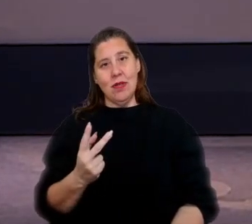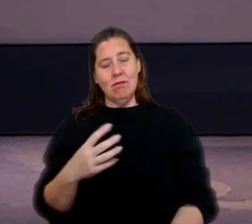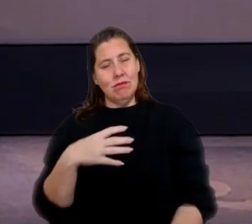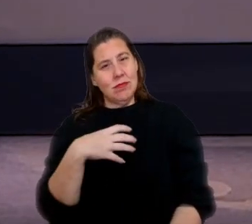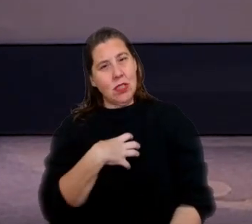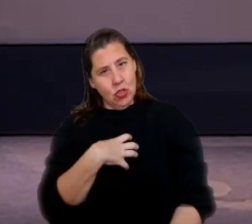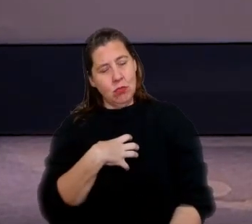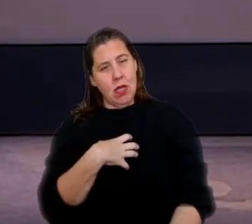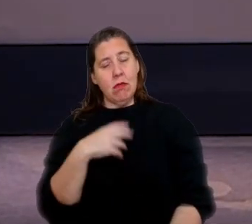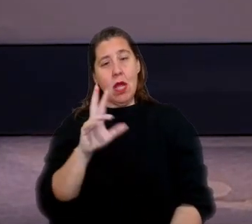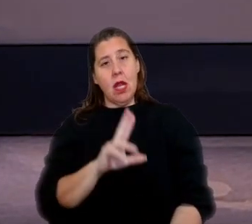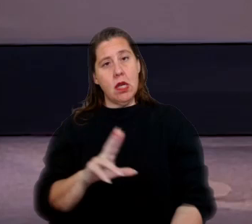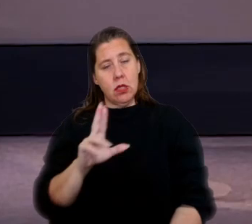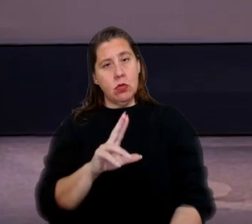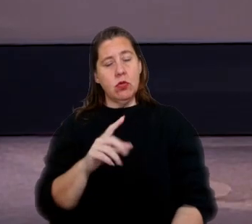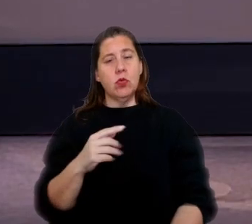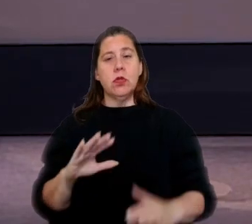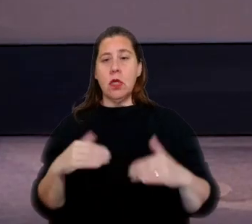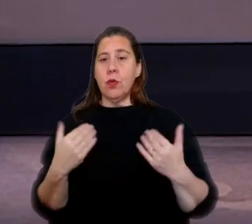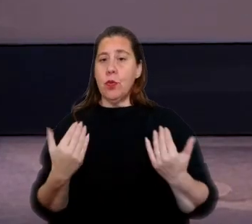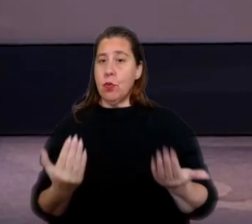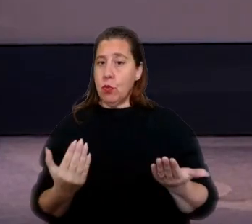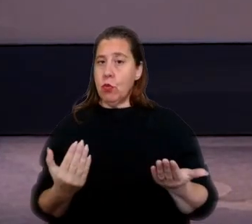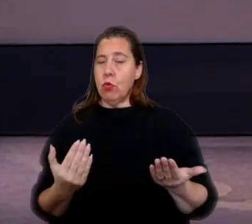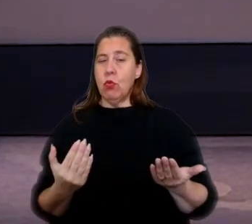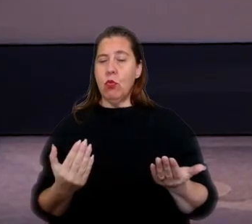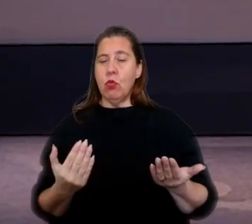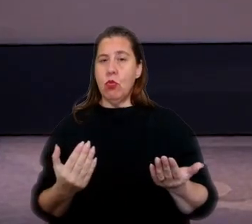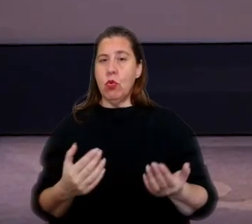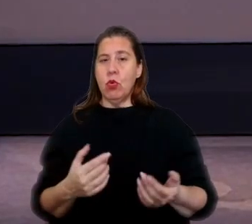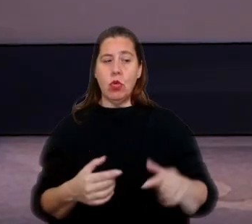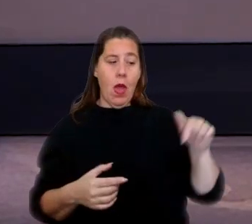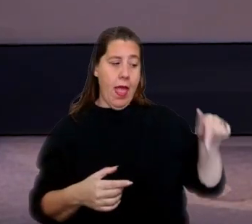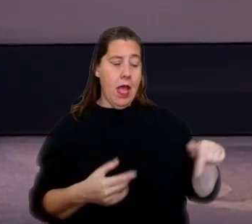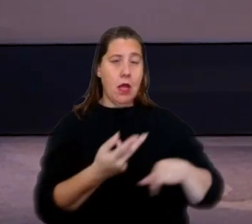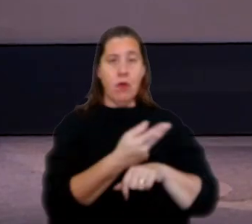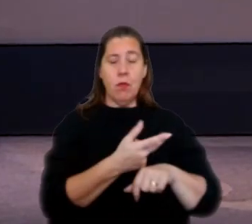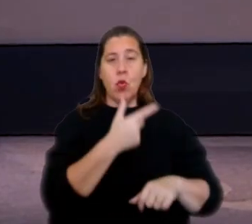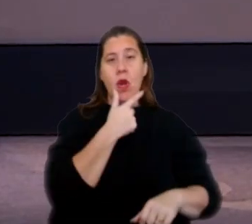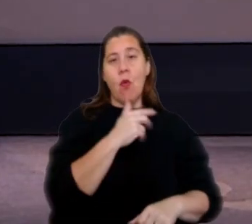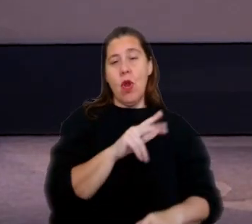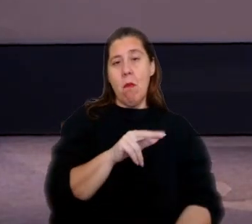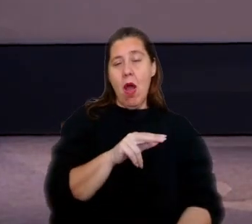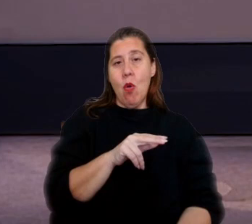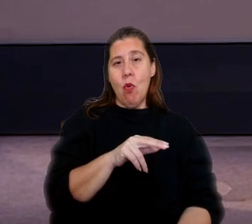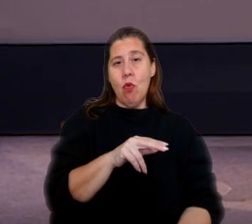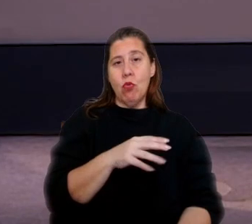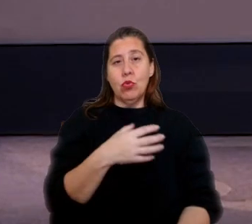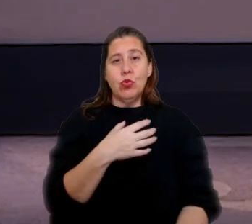outro. Eu acho que ele usa esse recurso, né, quando o Léo vai procurar o irmão e